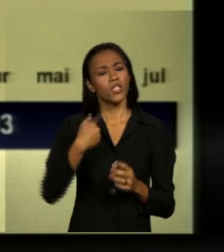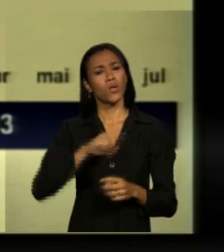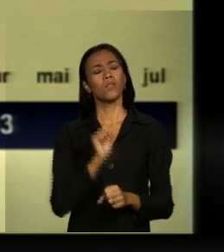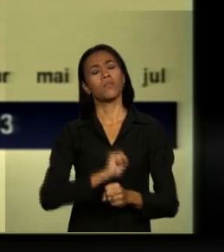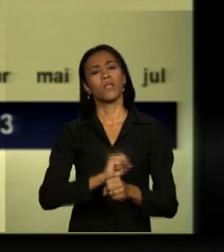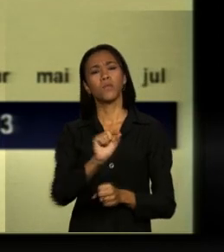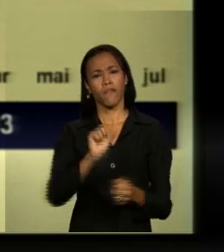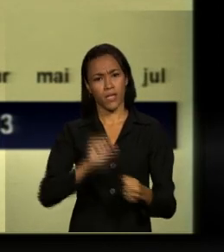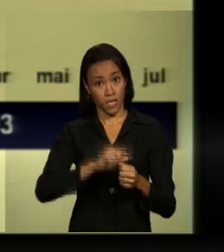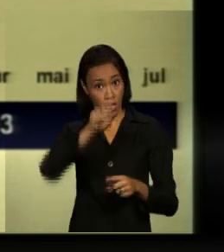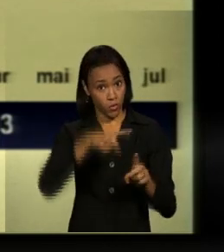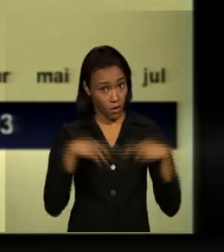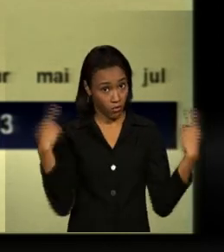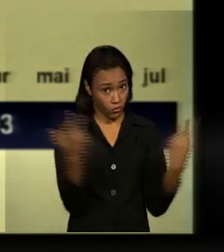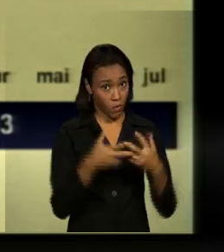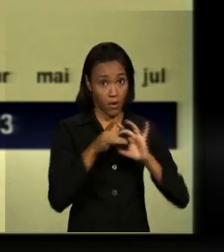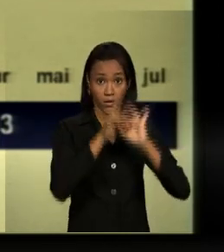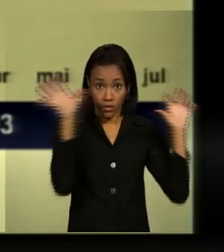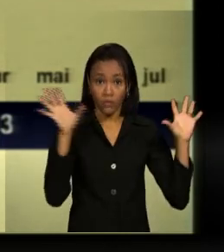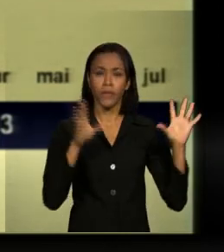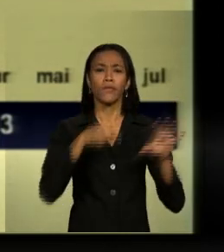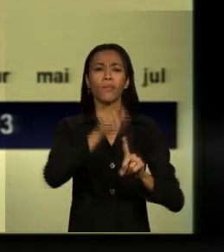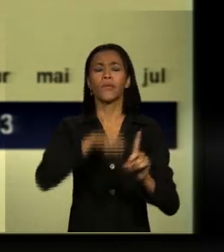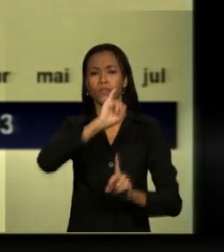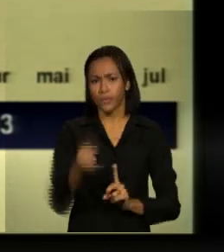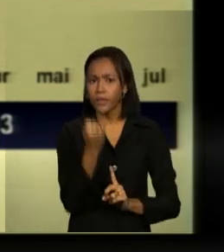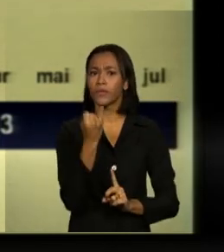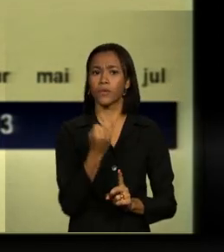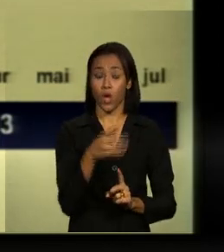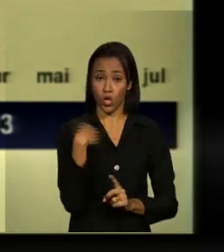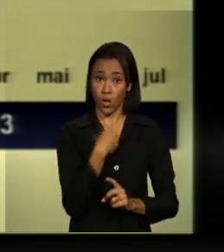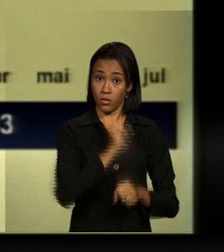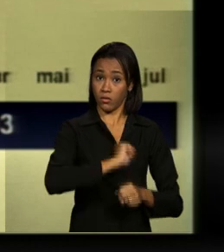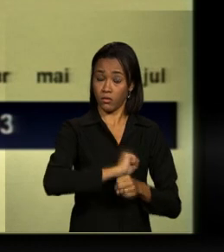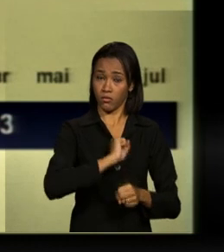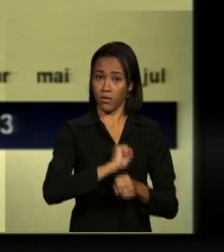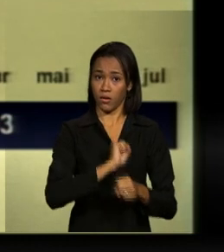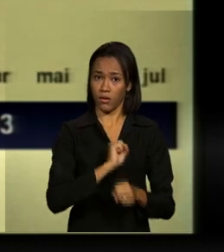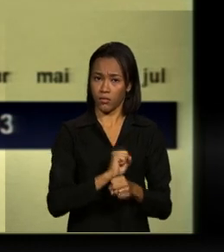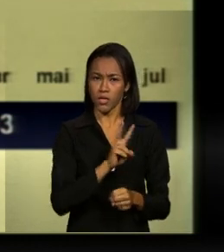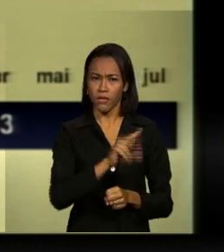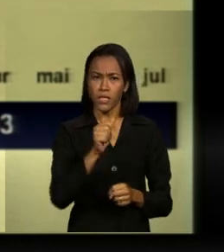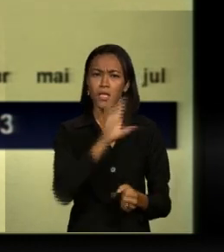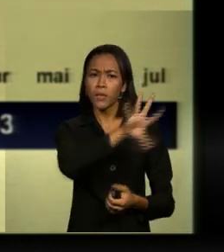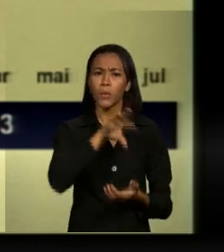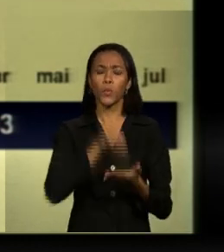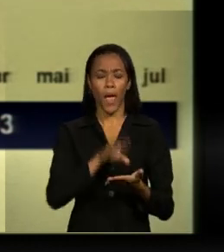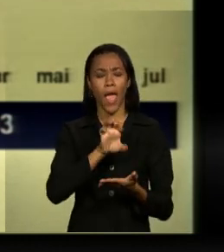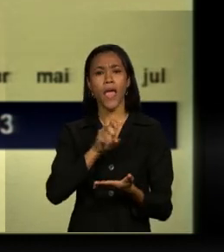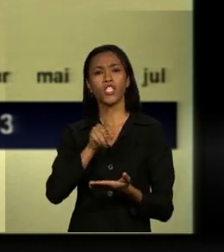fazer audiências públicas em janeiro nós esperamos fazer a publicação